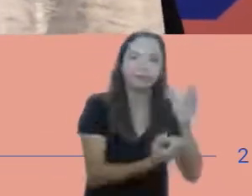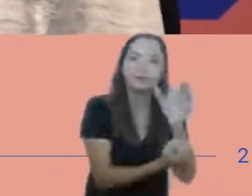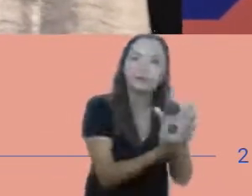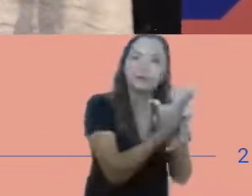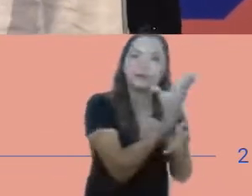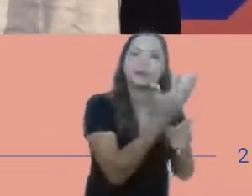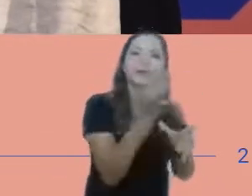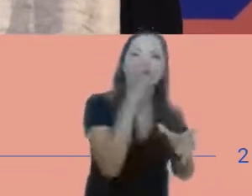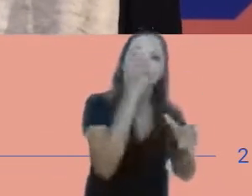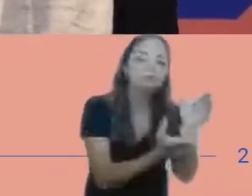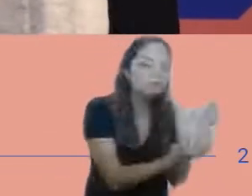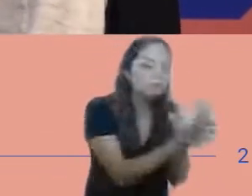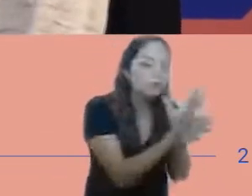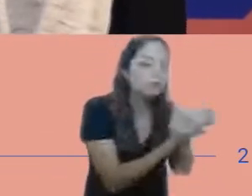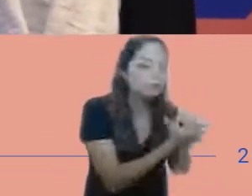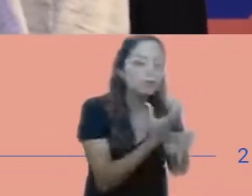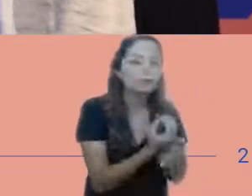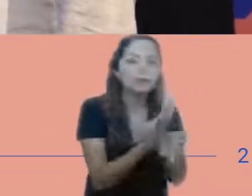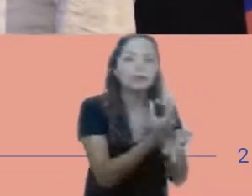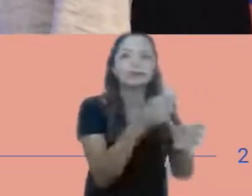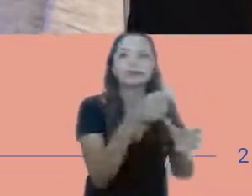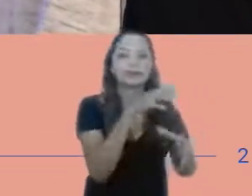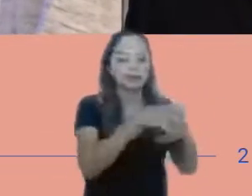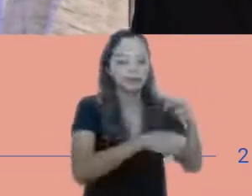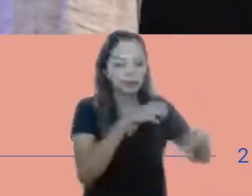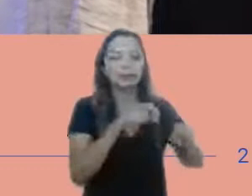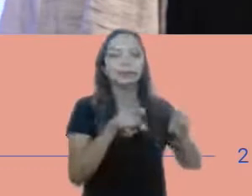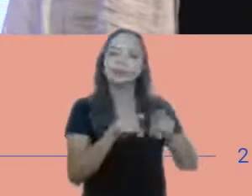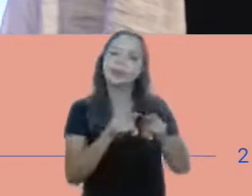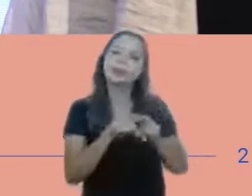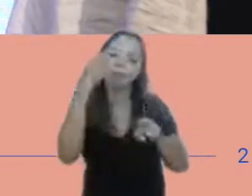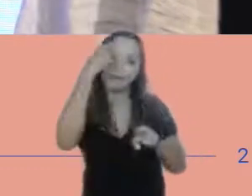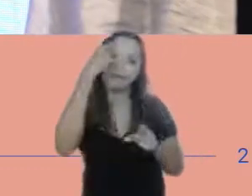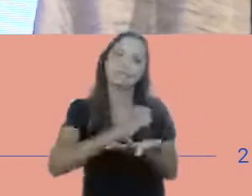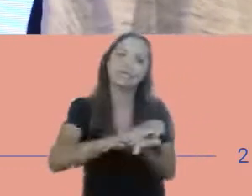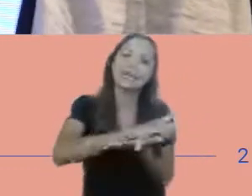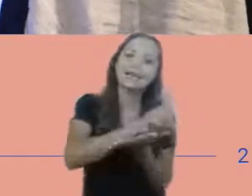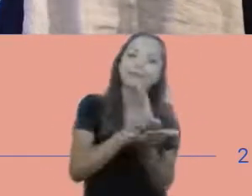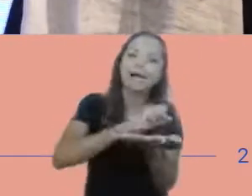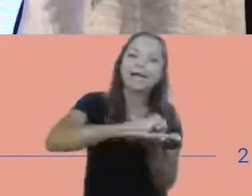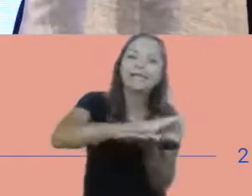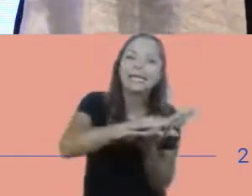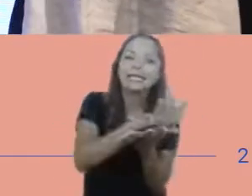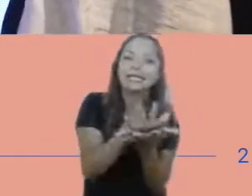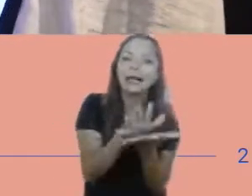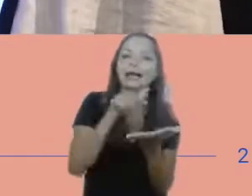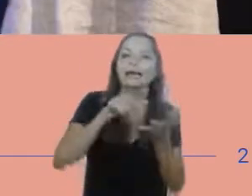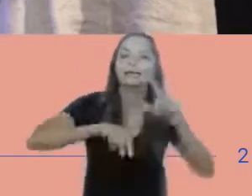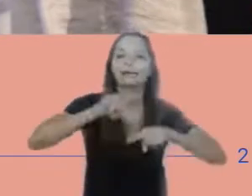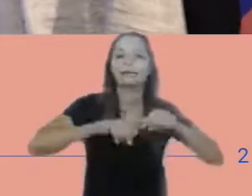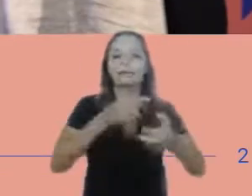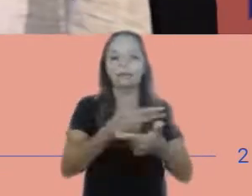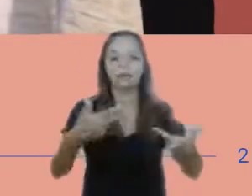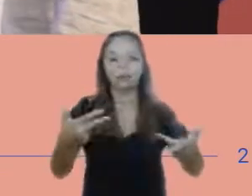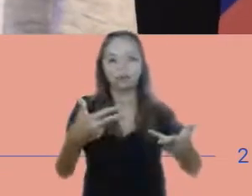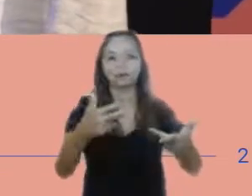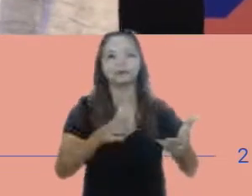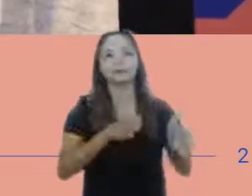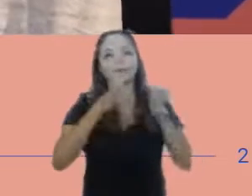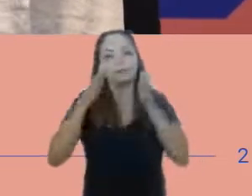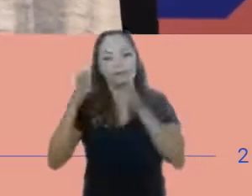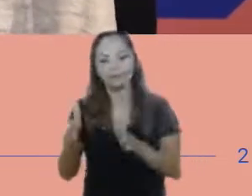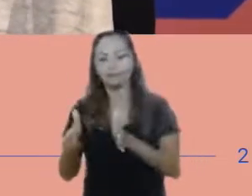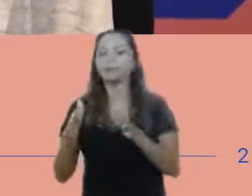design de produto e o olhar integrado da cadeia E aí a gente chega na parte de governança circular que é